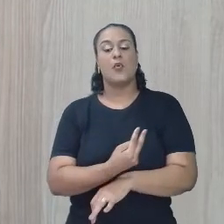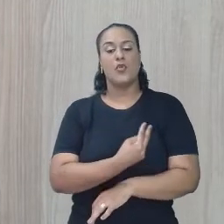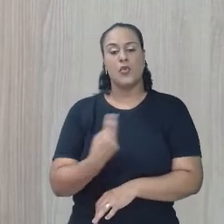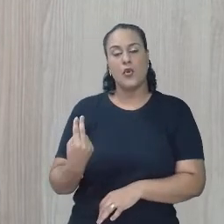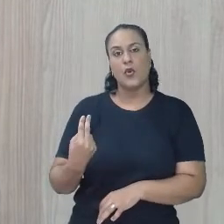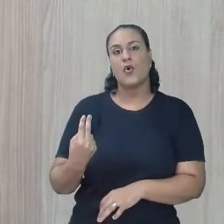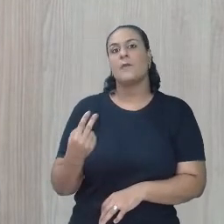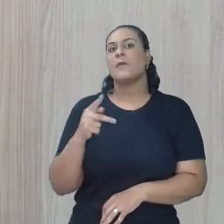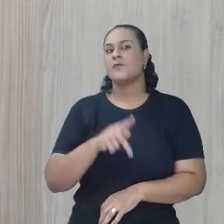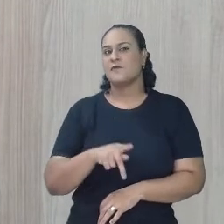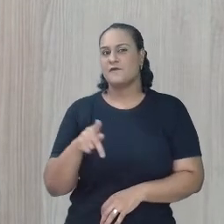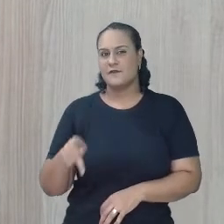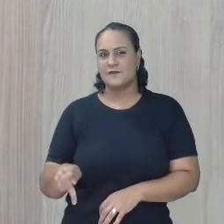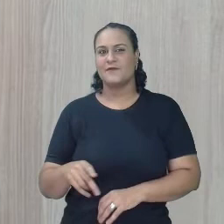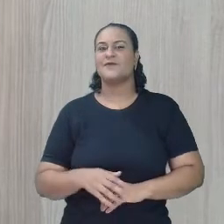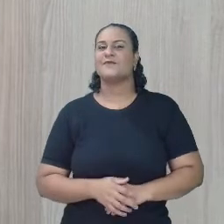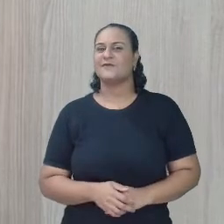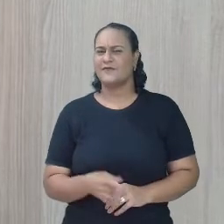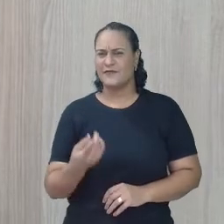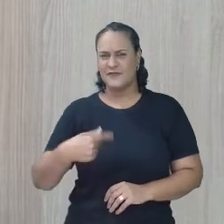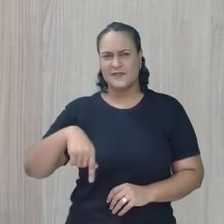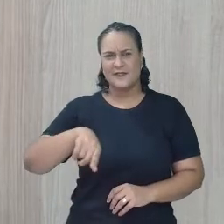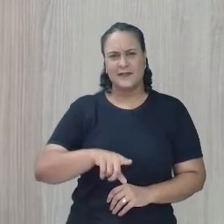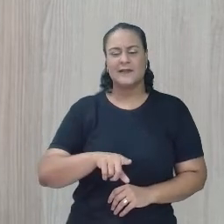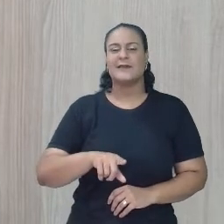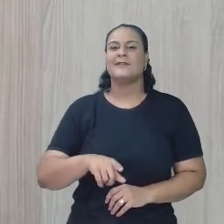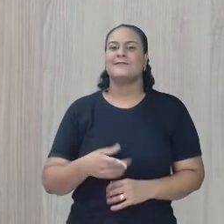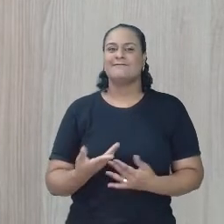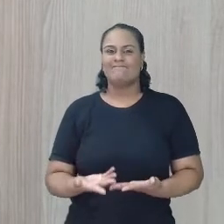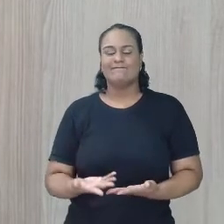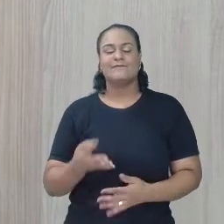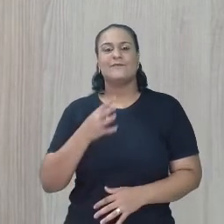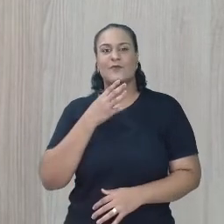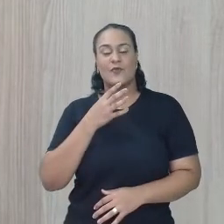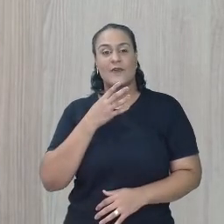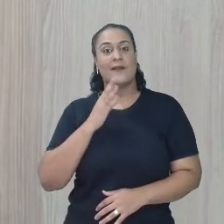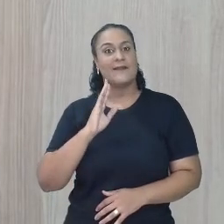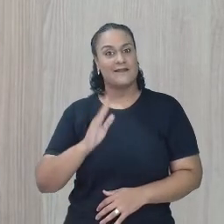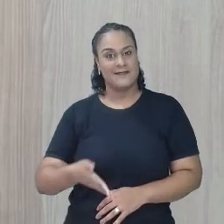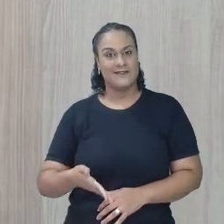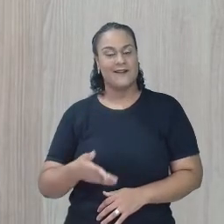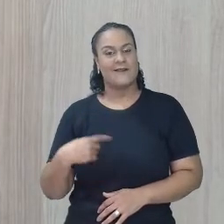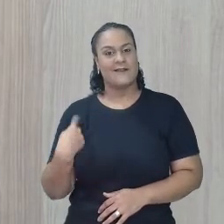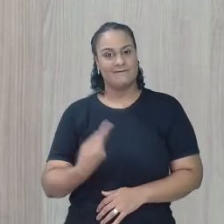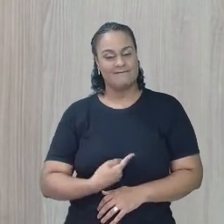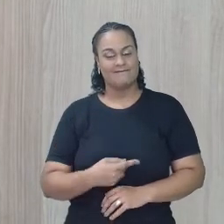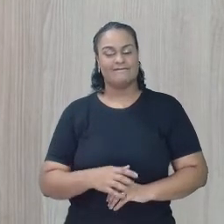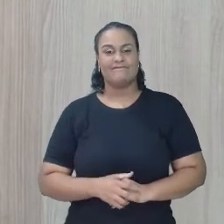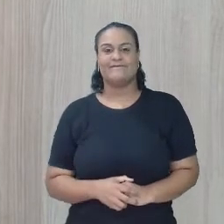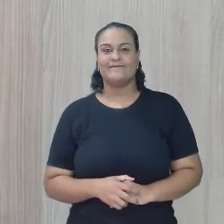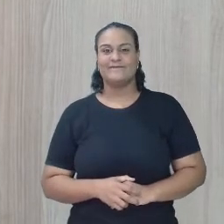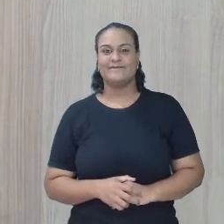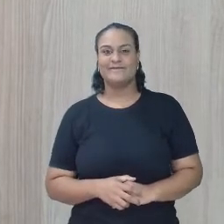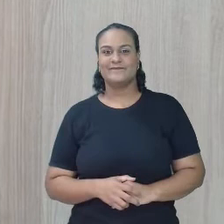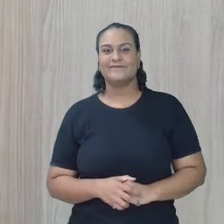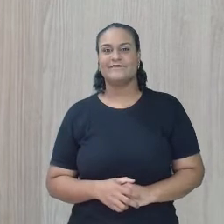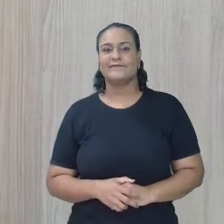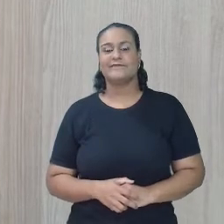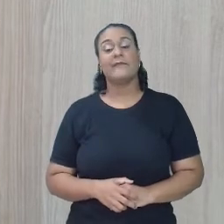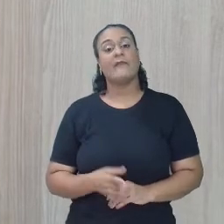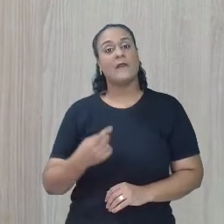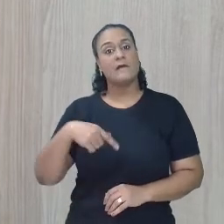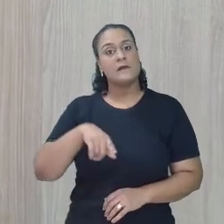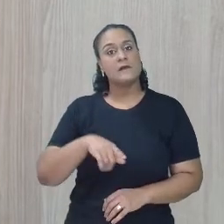sente aí de casa, a gente já sente sendo professores de vocês, tá bom? Bom, você sabe que o sistema